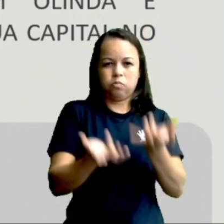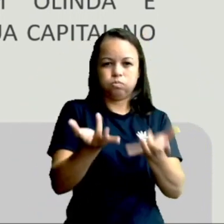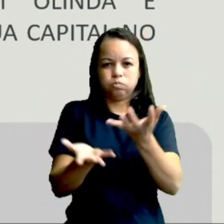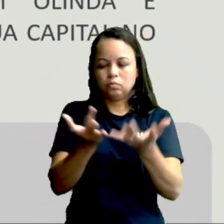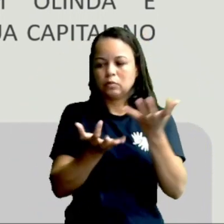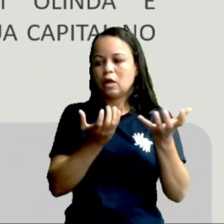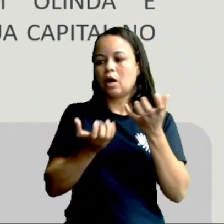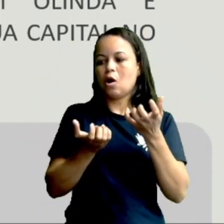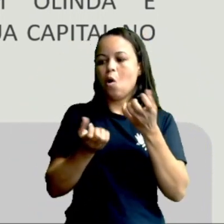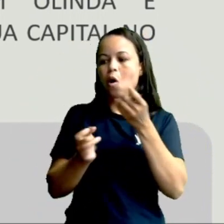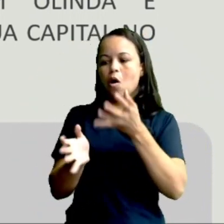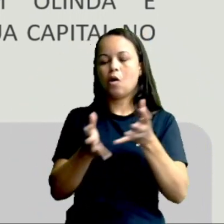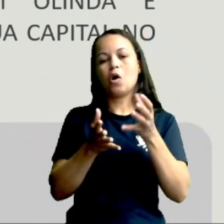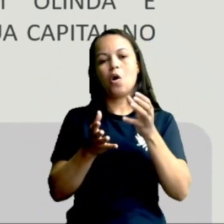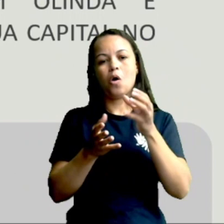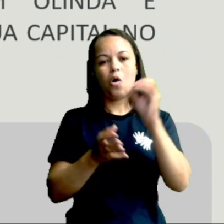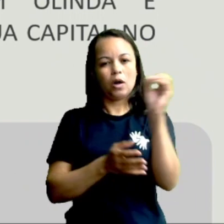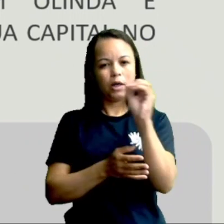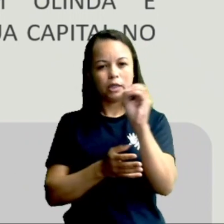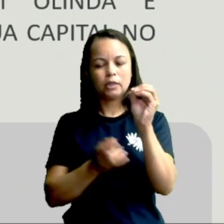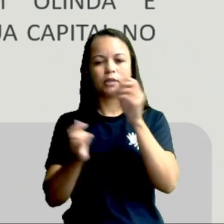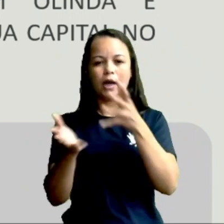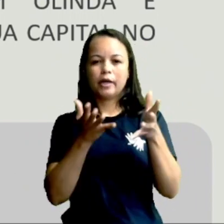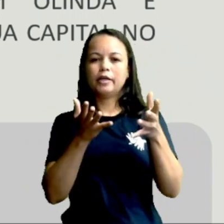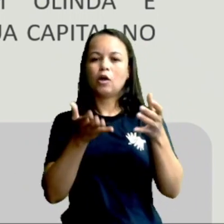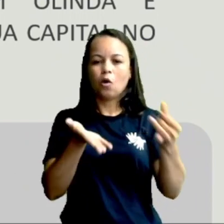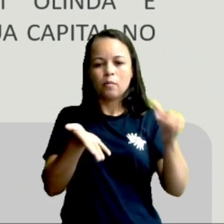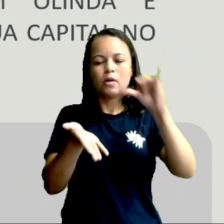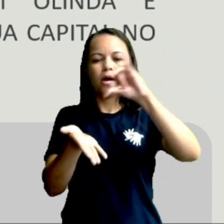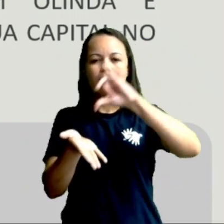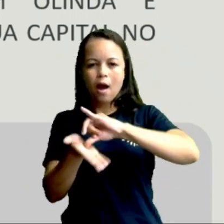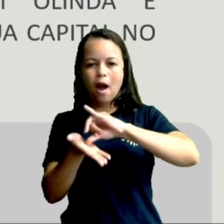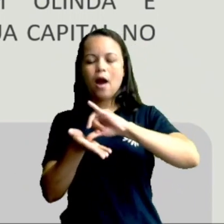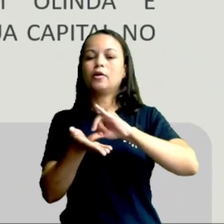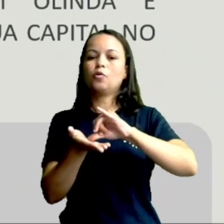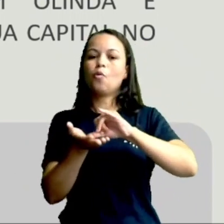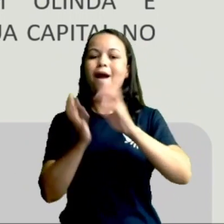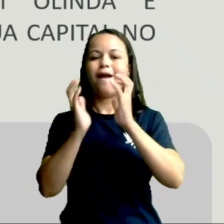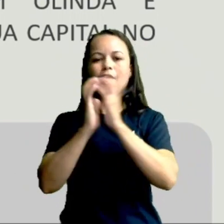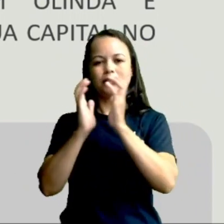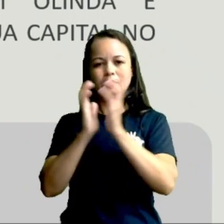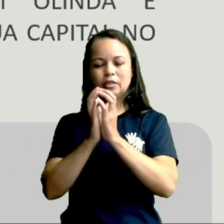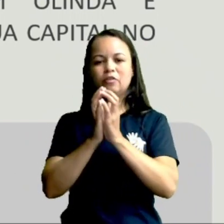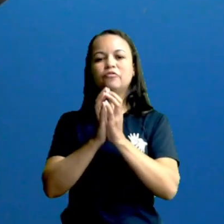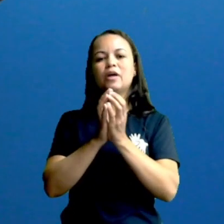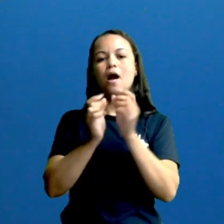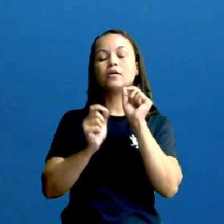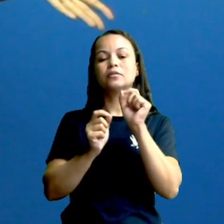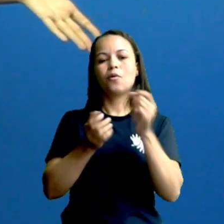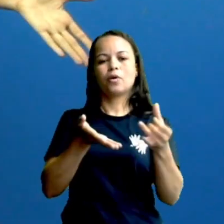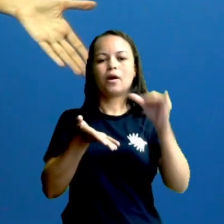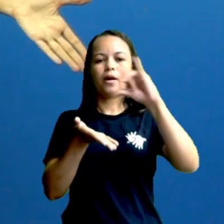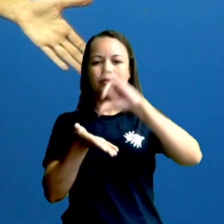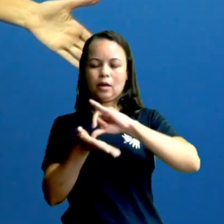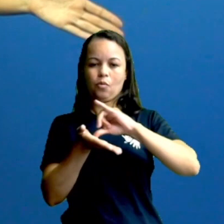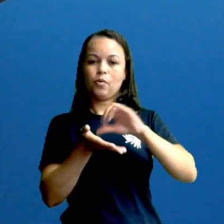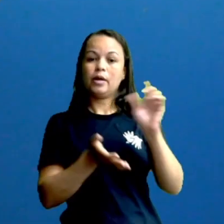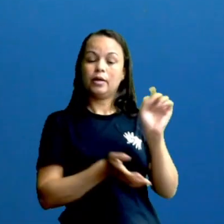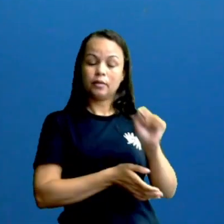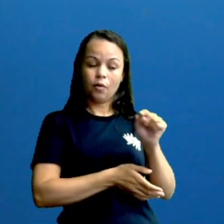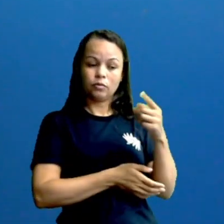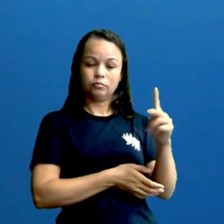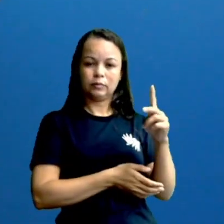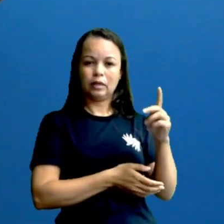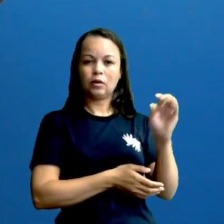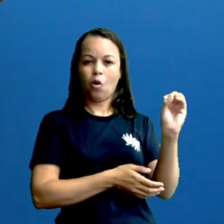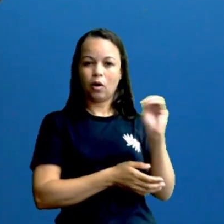nomearam Recife como a sua capital no território brasileiro. Então, foi a partir desse momento que Olinda deixou de ser a capital